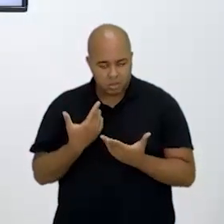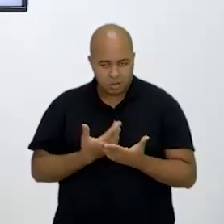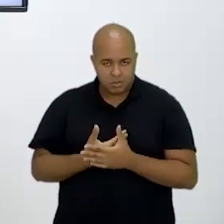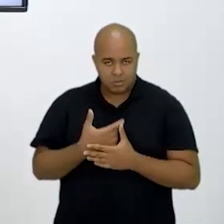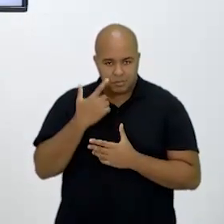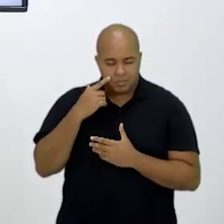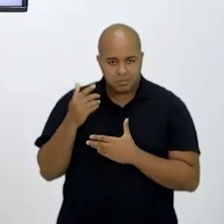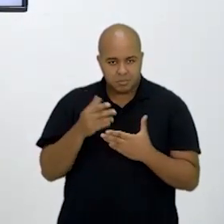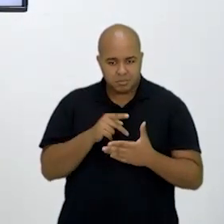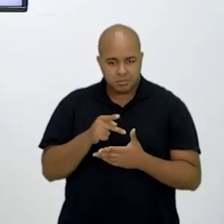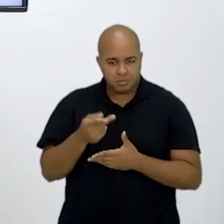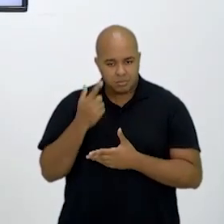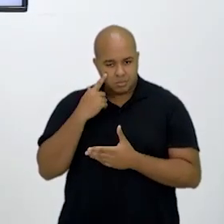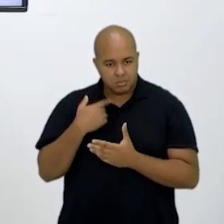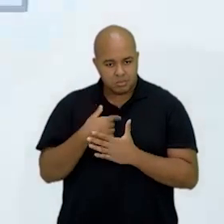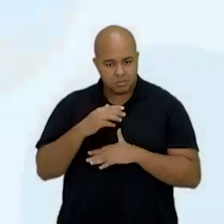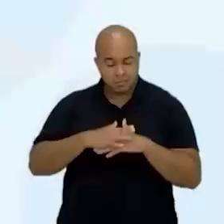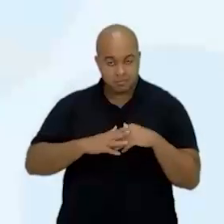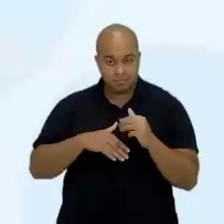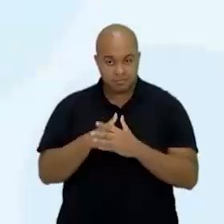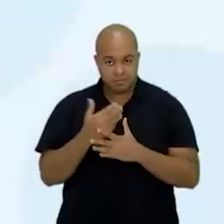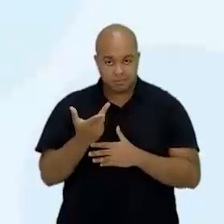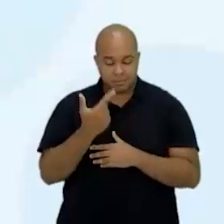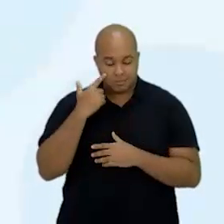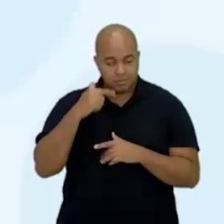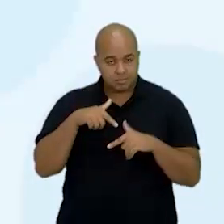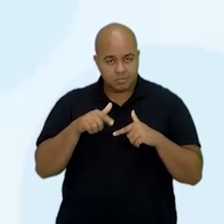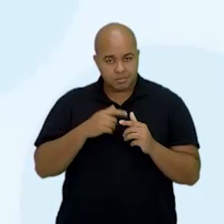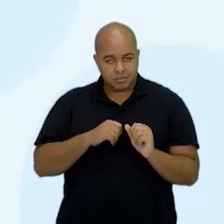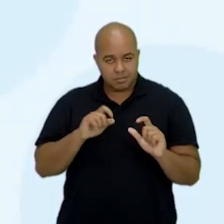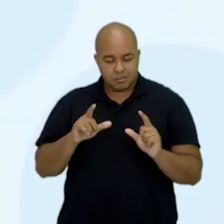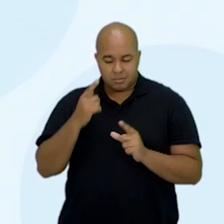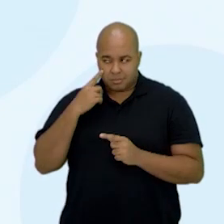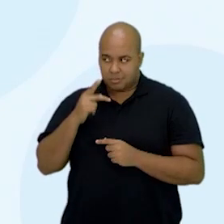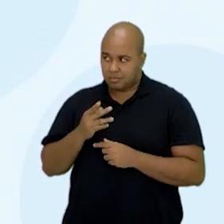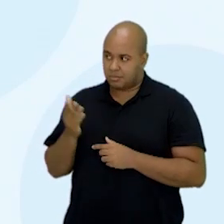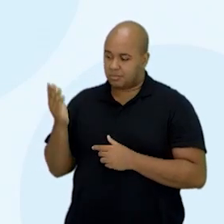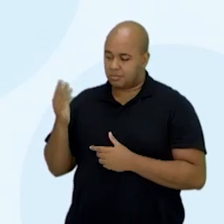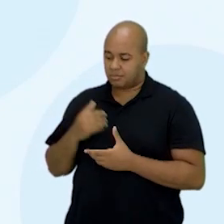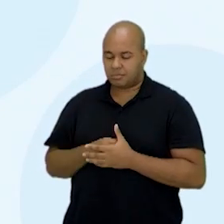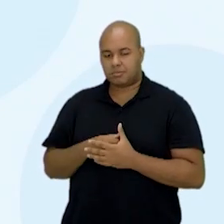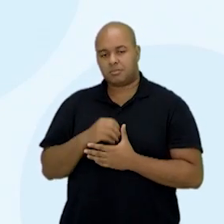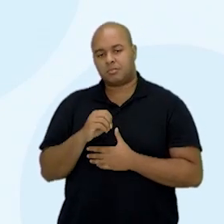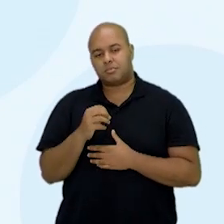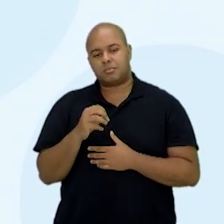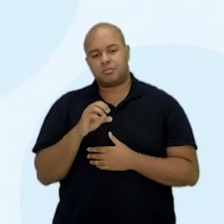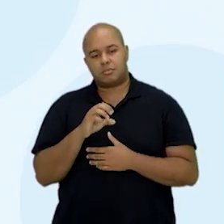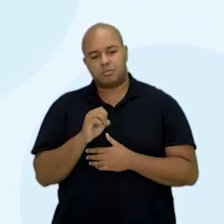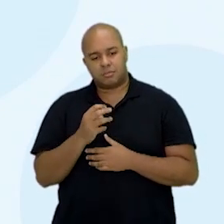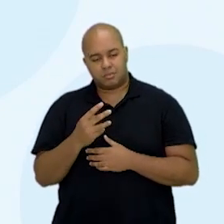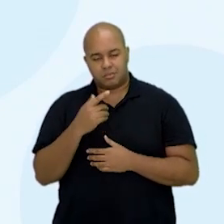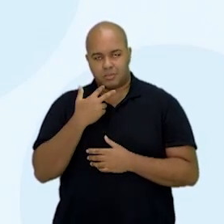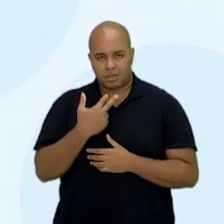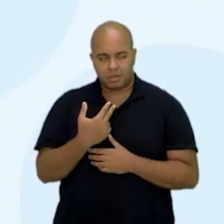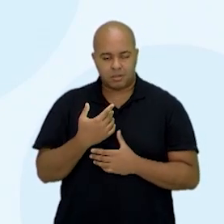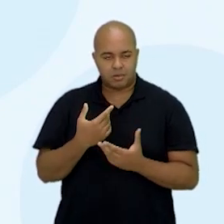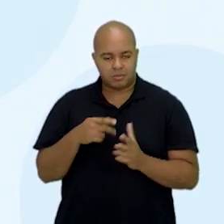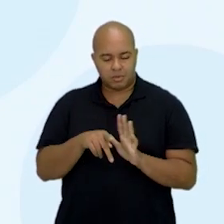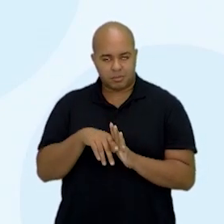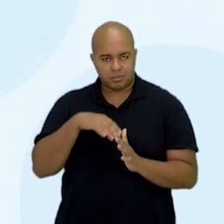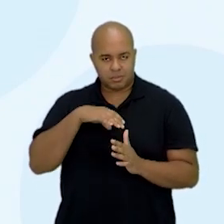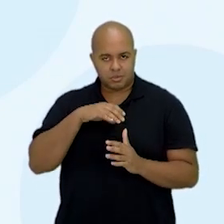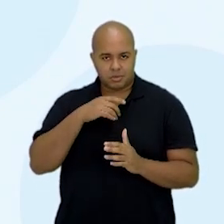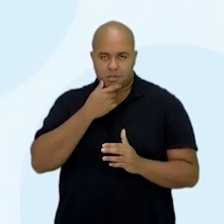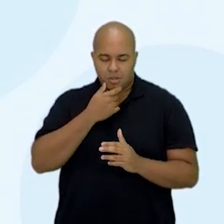para os professores as habilidades que estão aí na tela para vocês professores a 03 de língua inglesa a 12